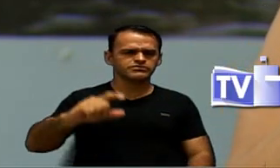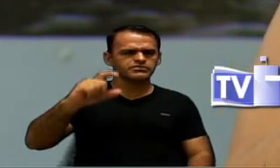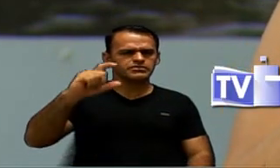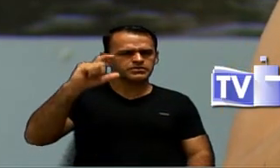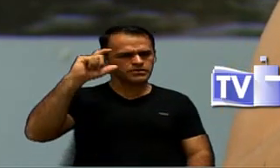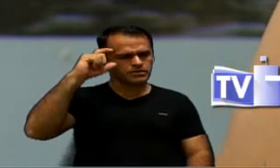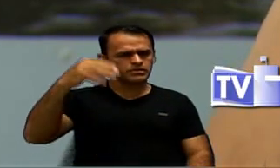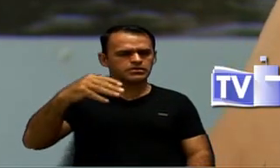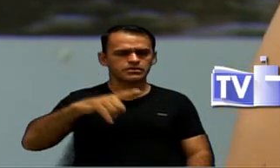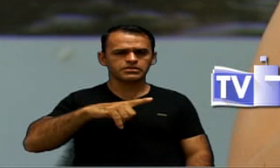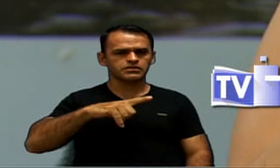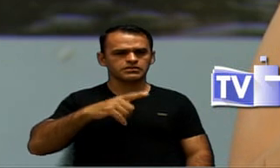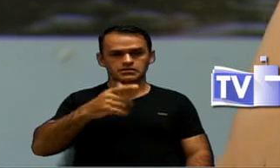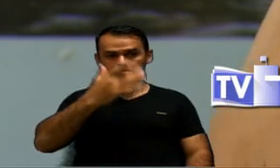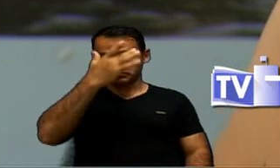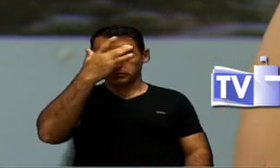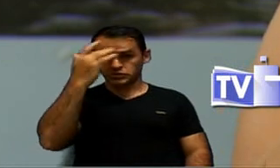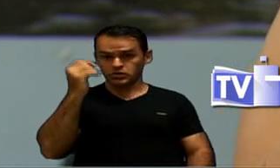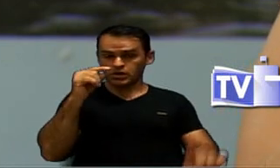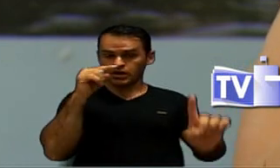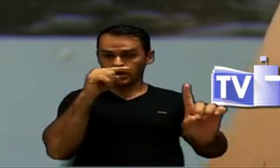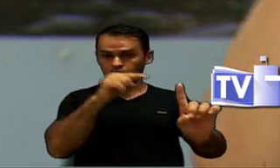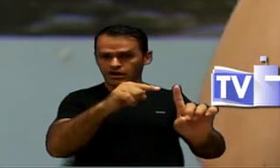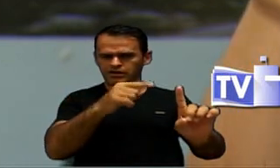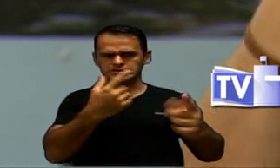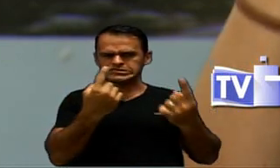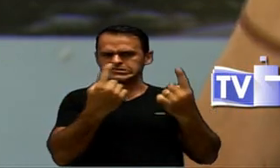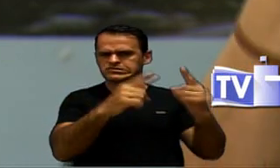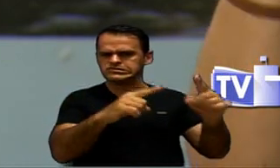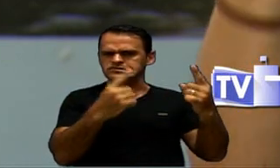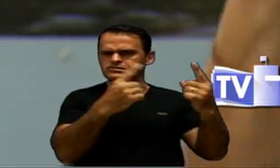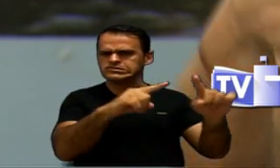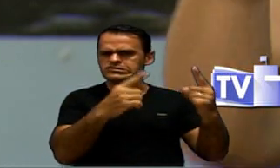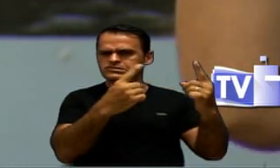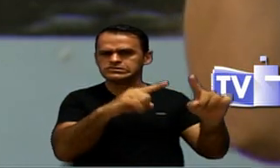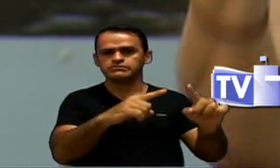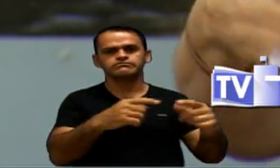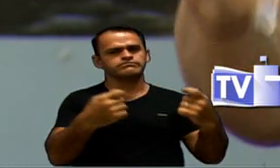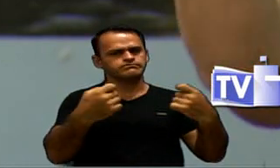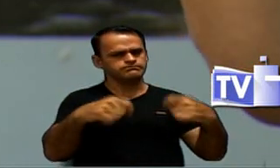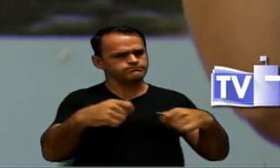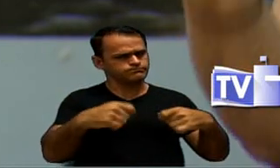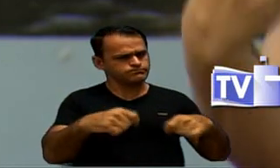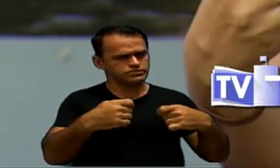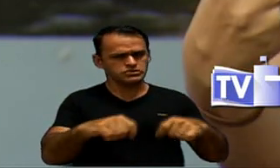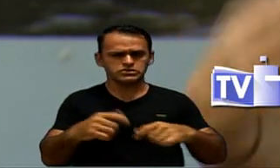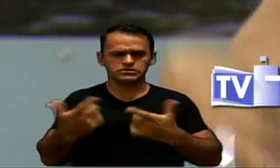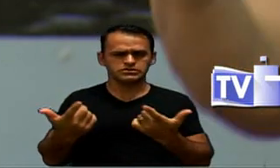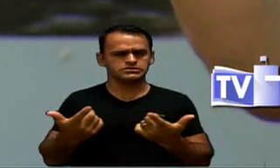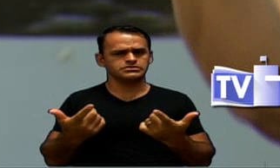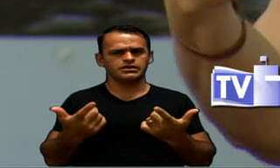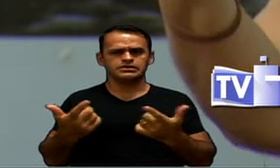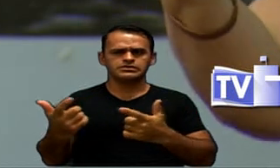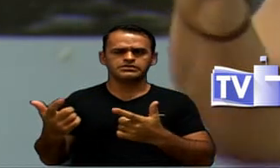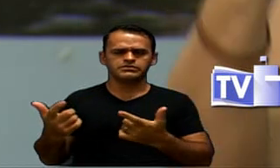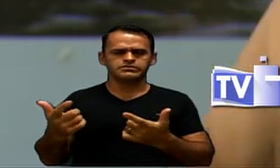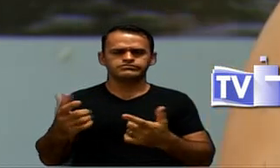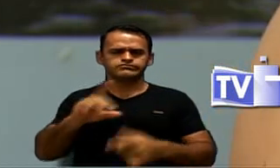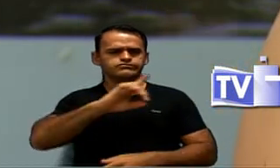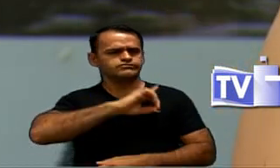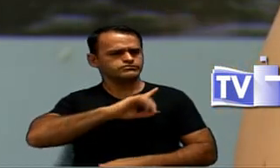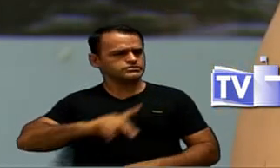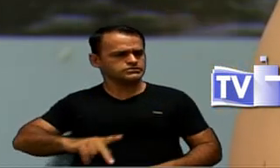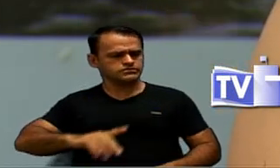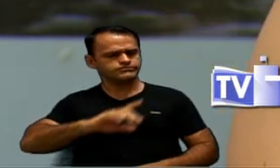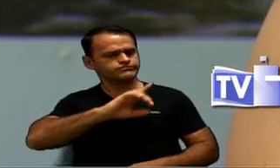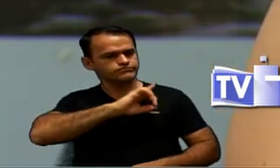artigo 16, fala que a ofendida, a mulher agredida, ela tem que estar representada em todos os atos, inclusive na